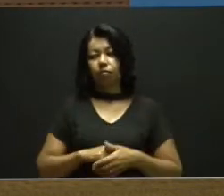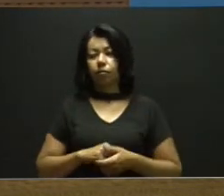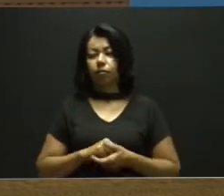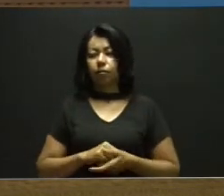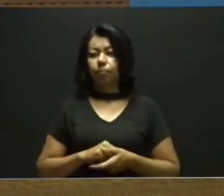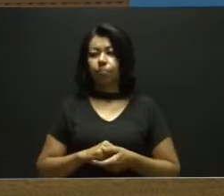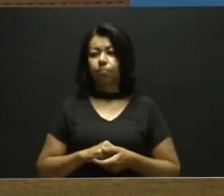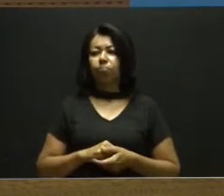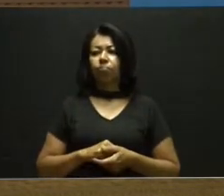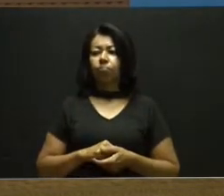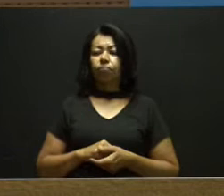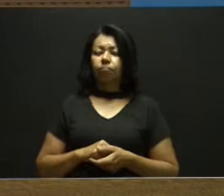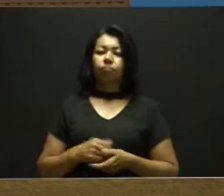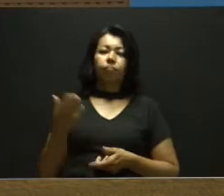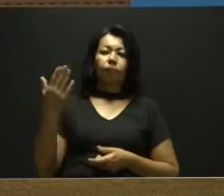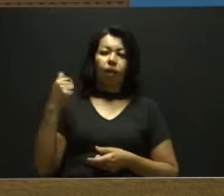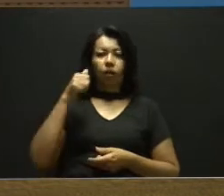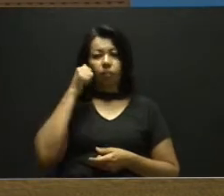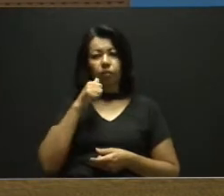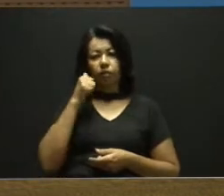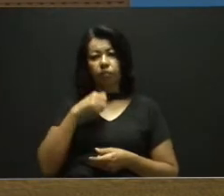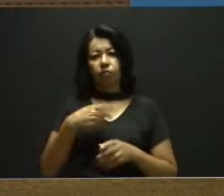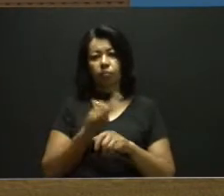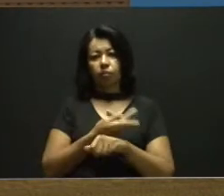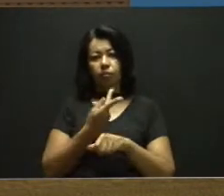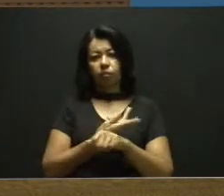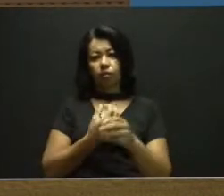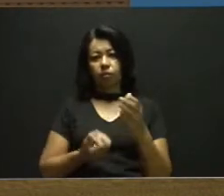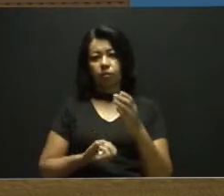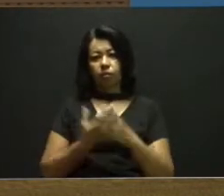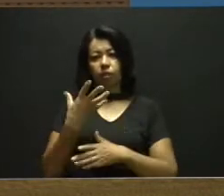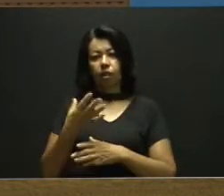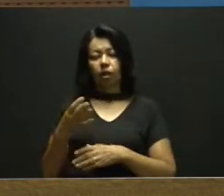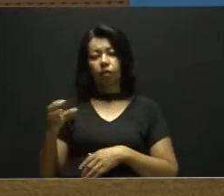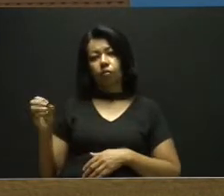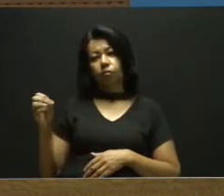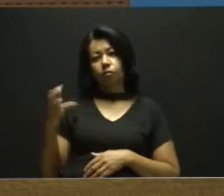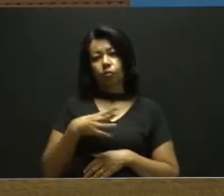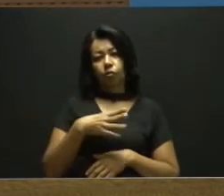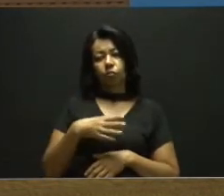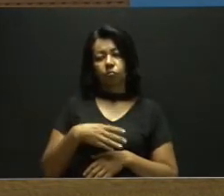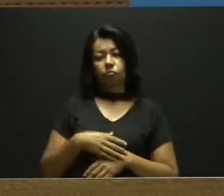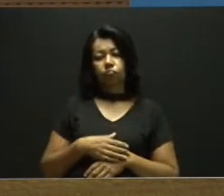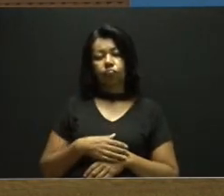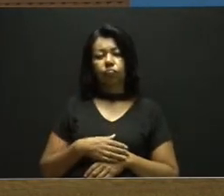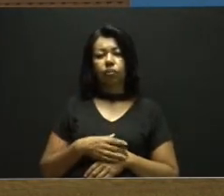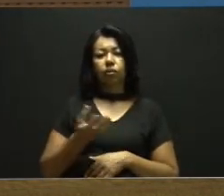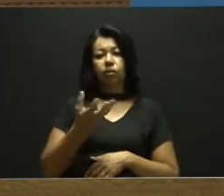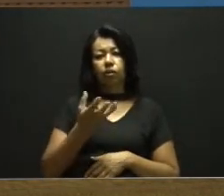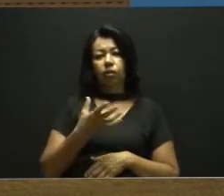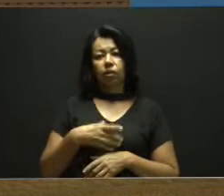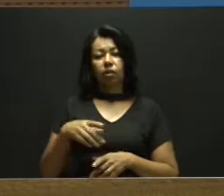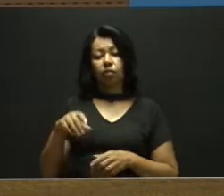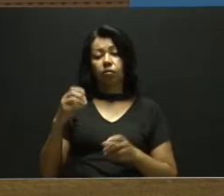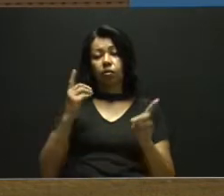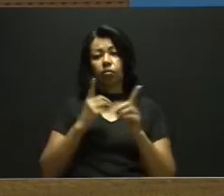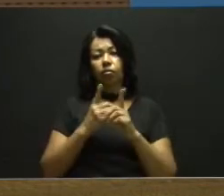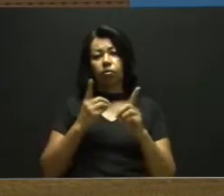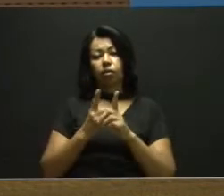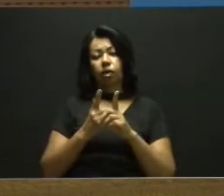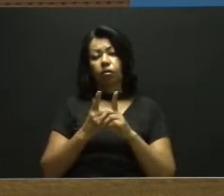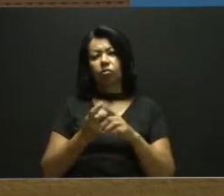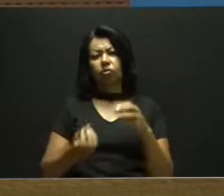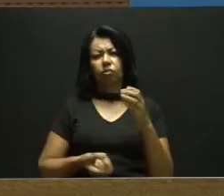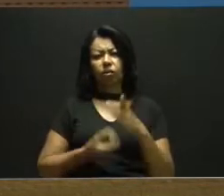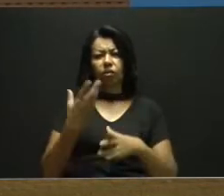aquela silvia foi atrás da criação de algo novo buscava então uma concepção autoral de